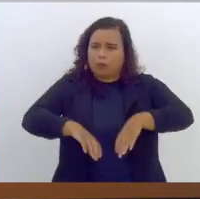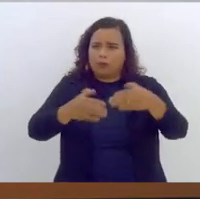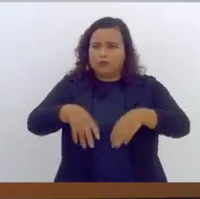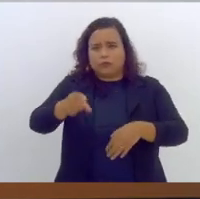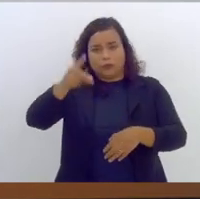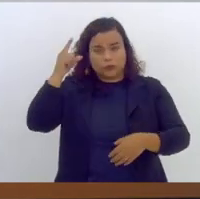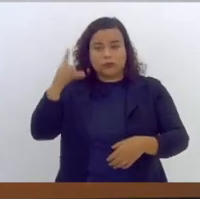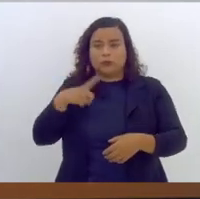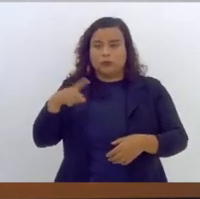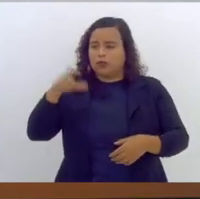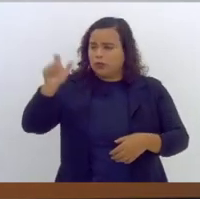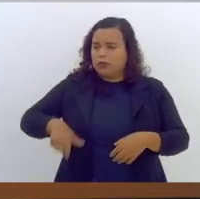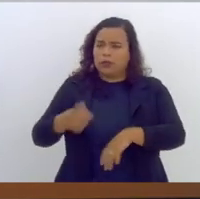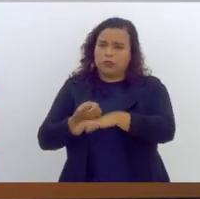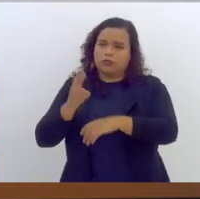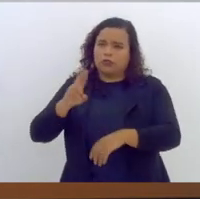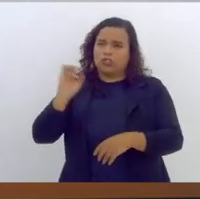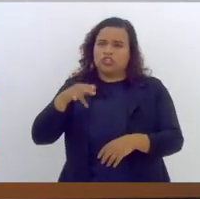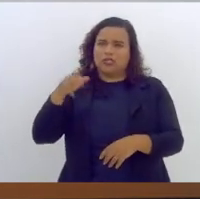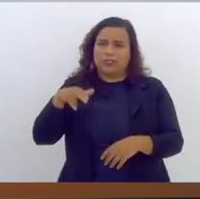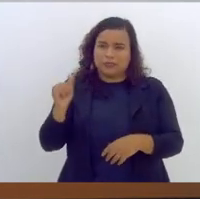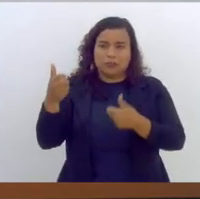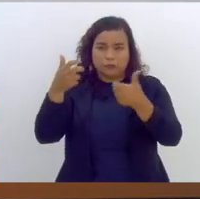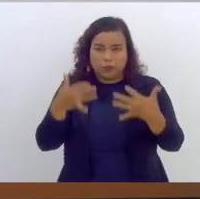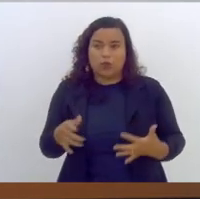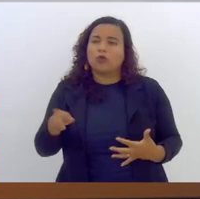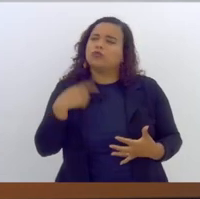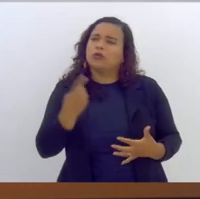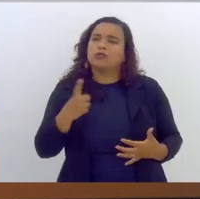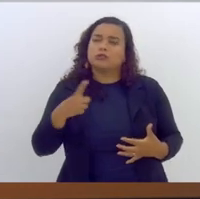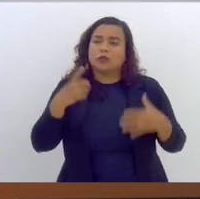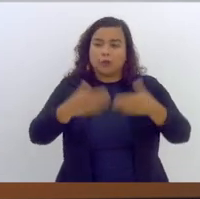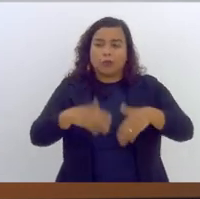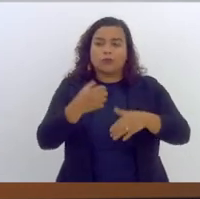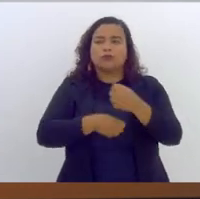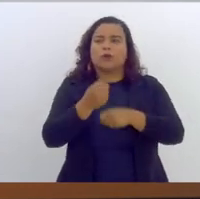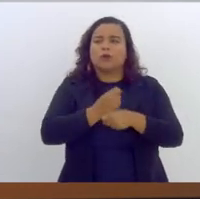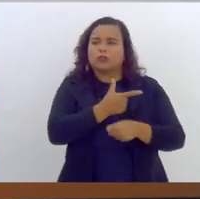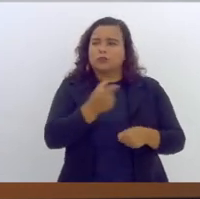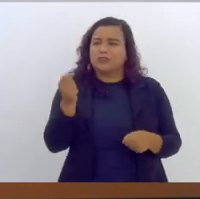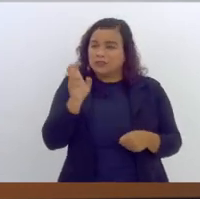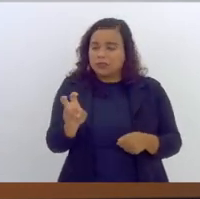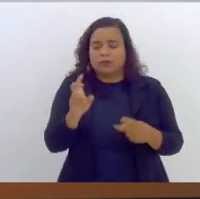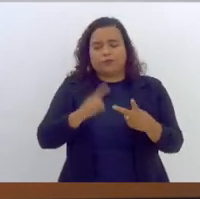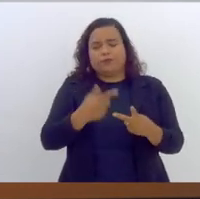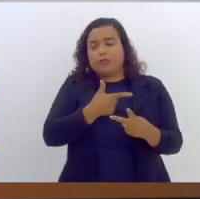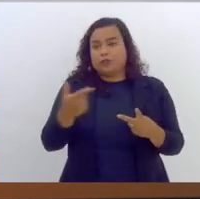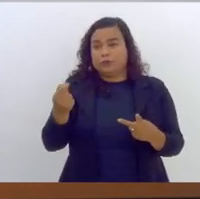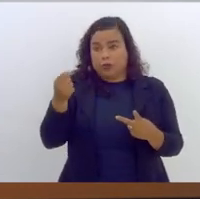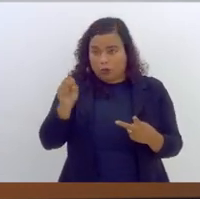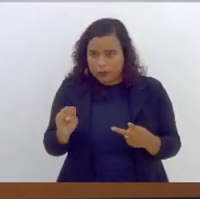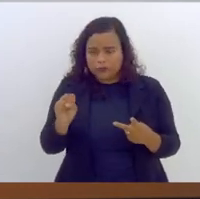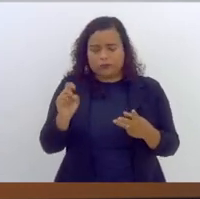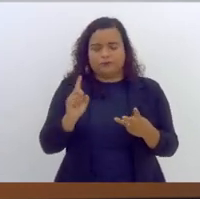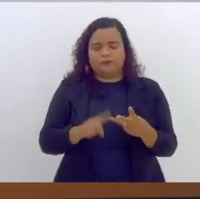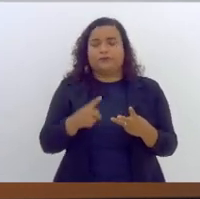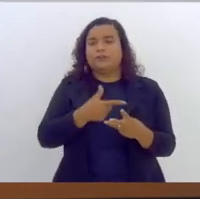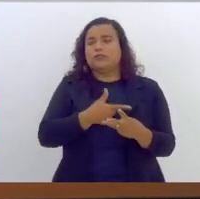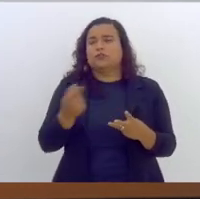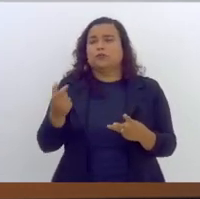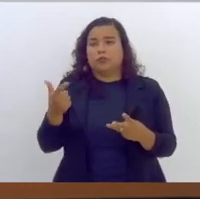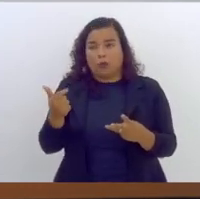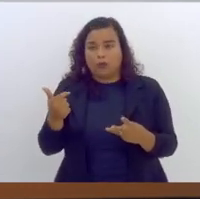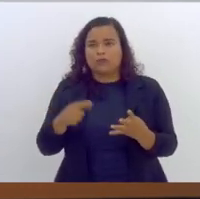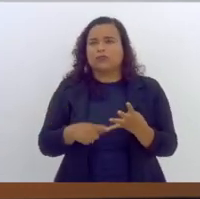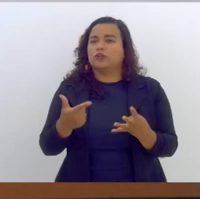antigos como dr Jansen pontuou nós temos aqui o concursos 2005 do concursos 2008 concurso de